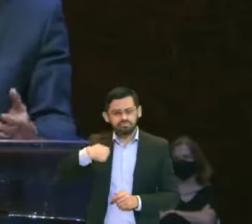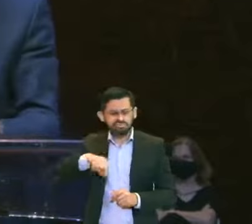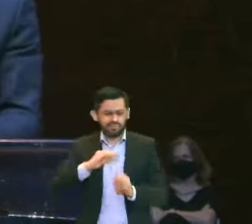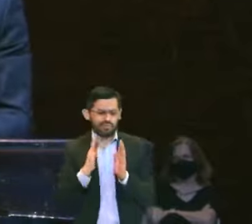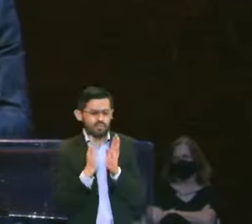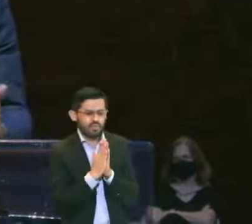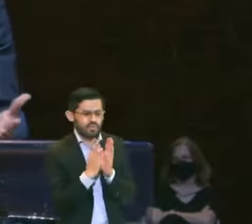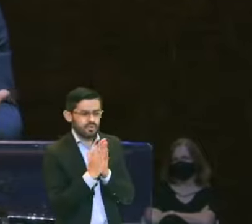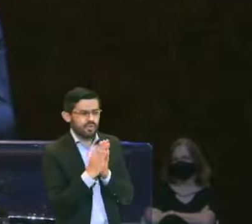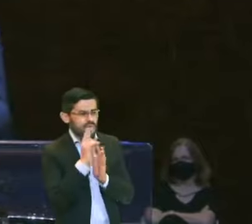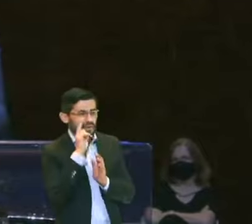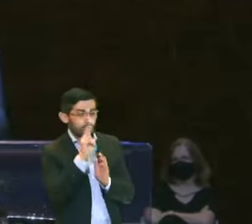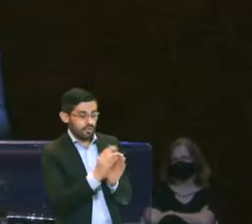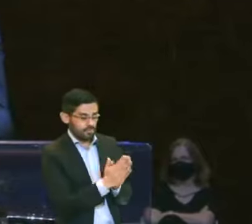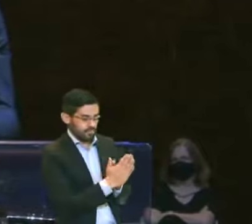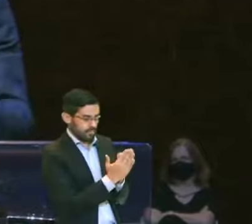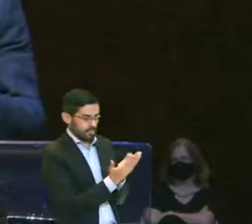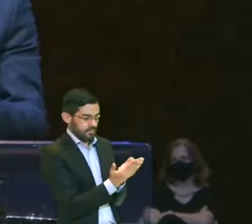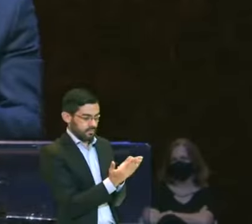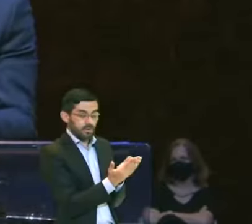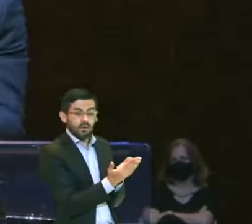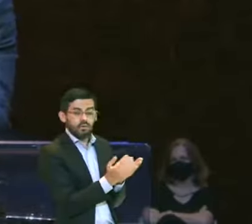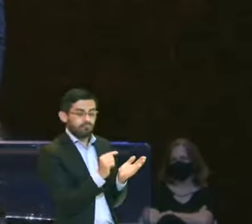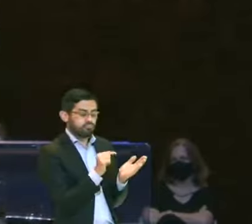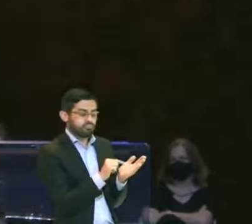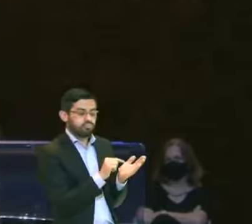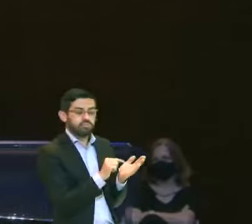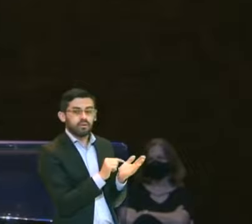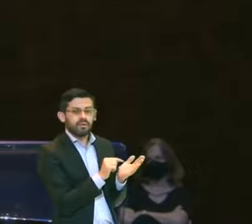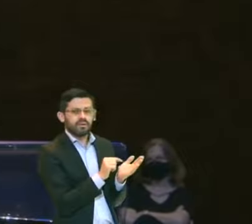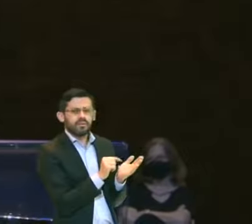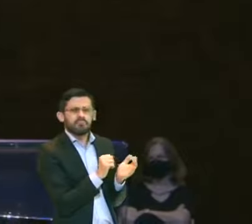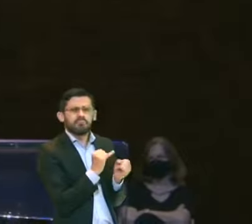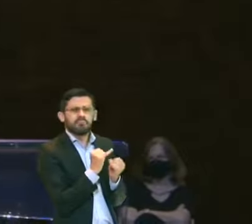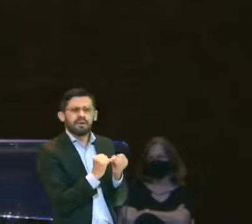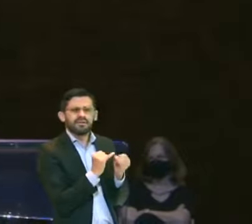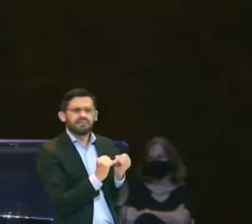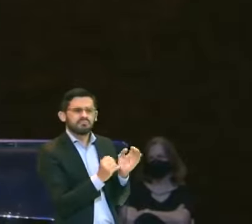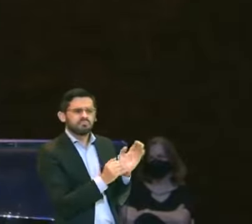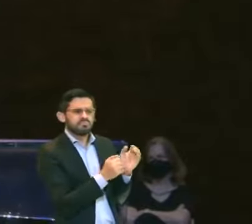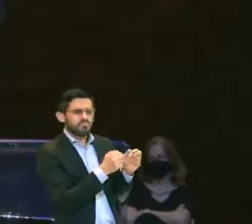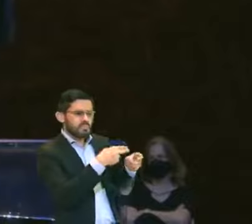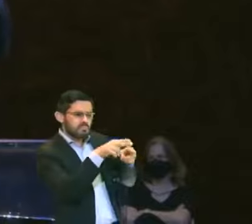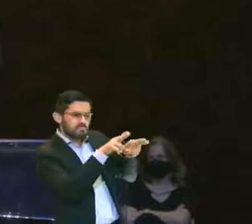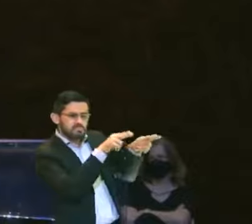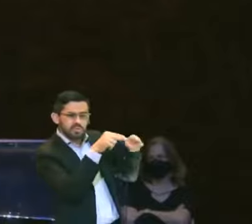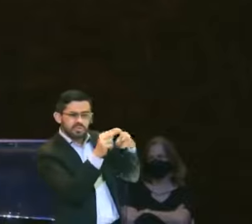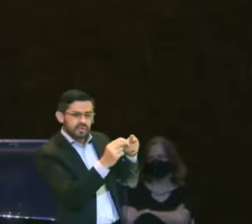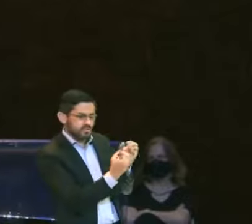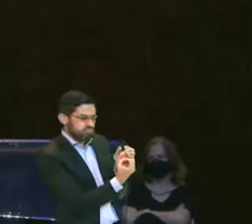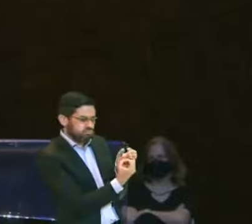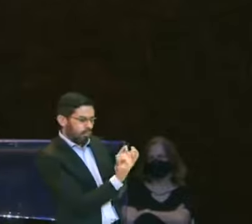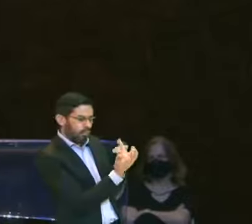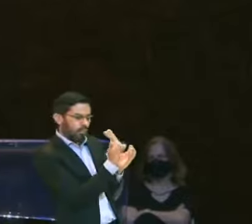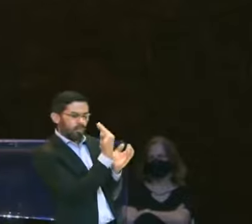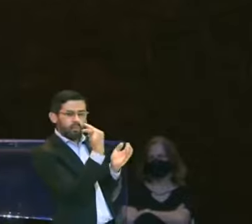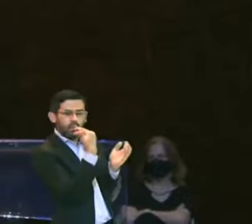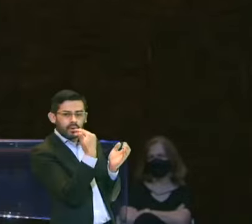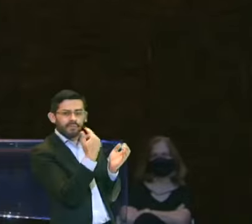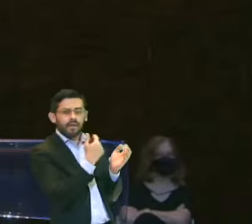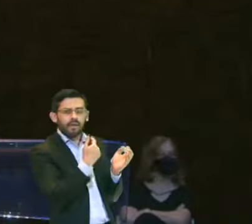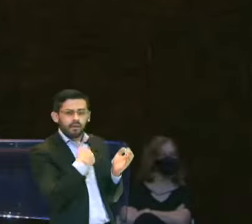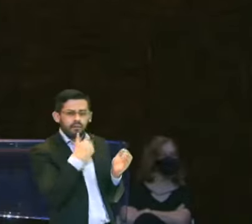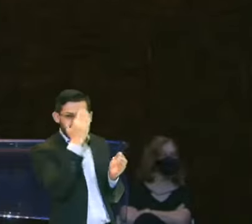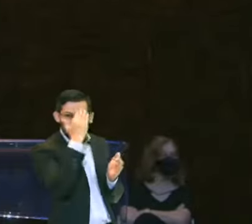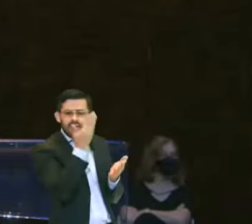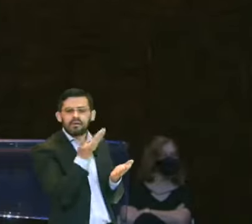orando, eu vi uma Bíblia aberta. E como músicas assim saíam da Bíblia, eu creio que a